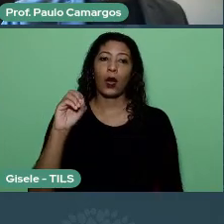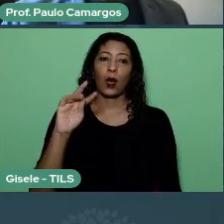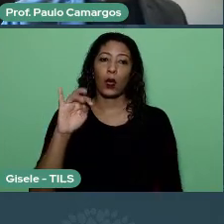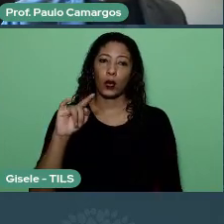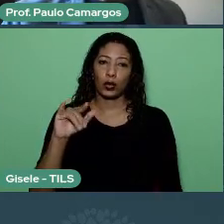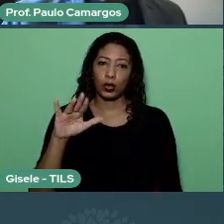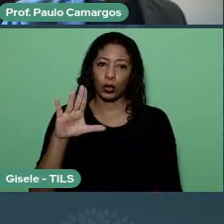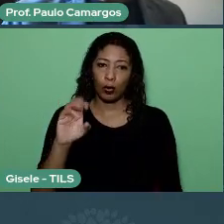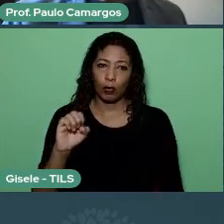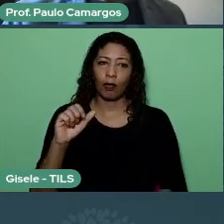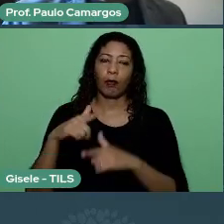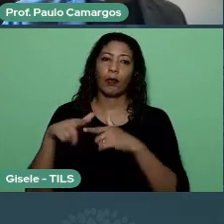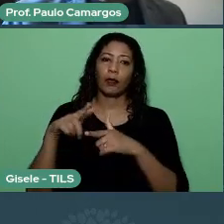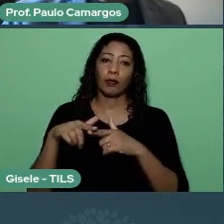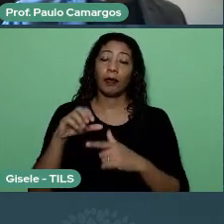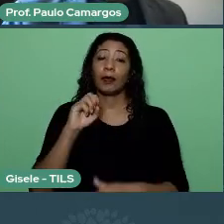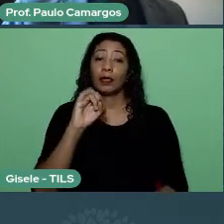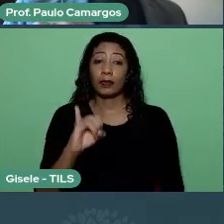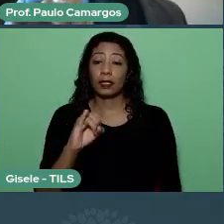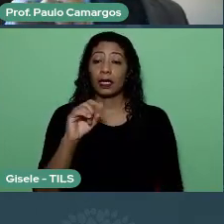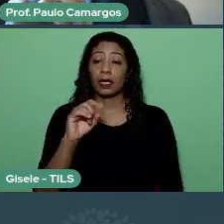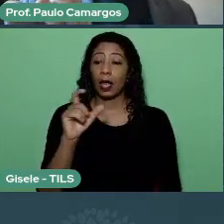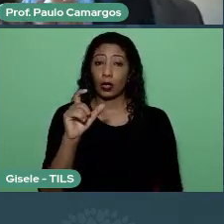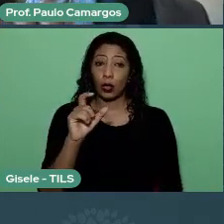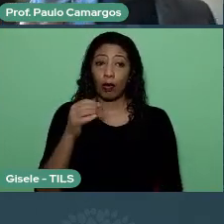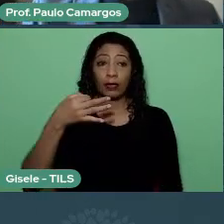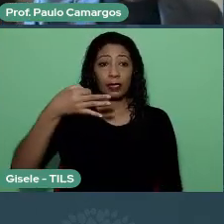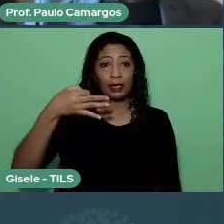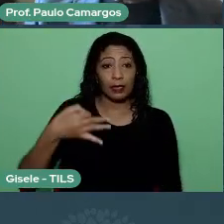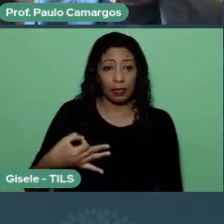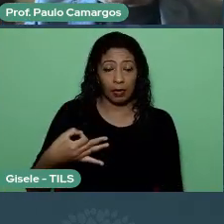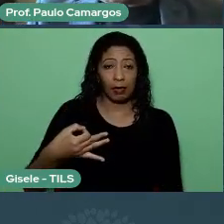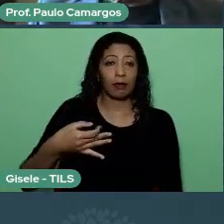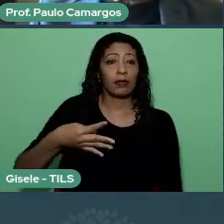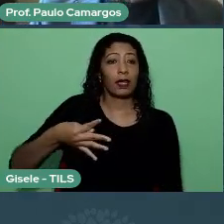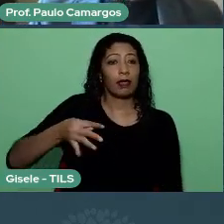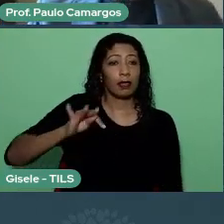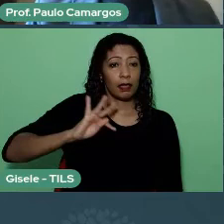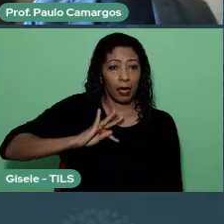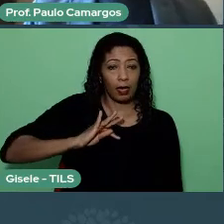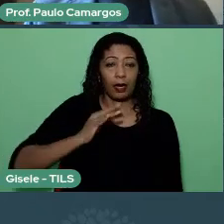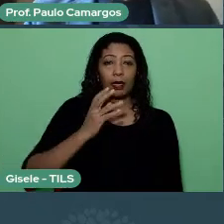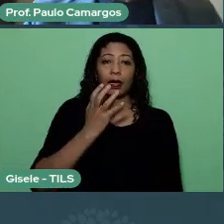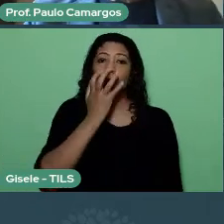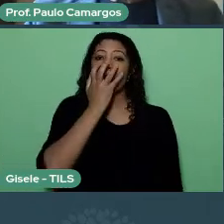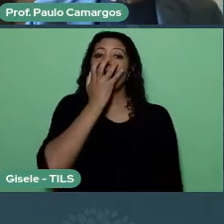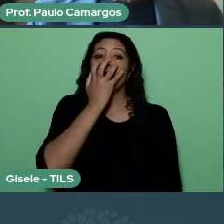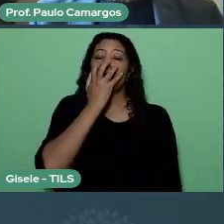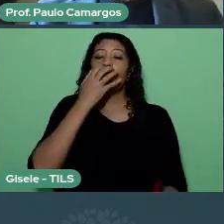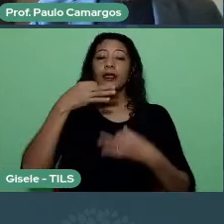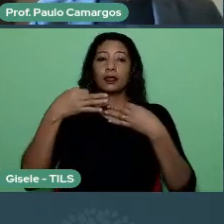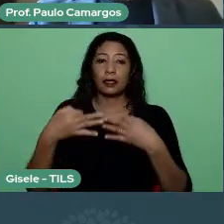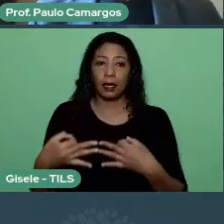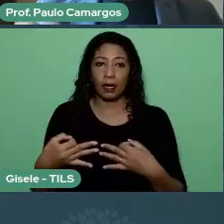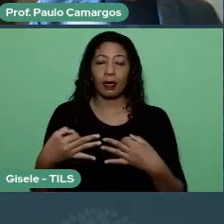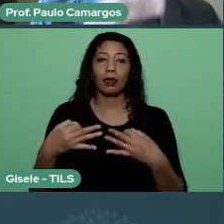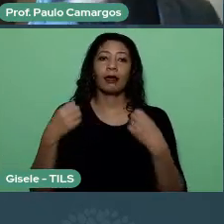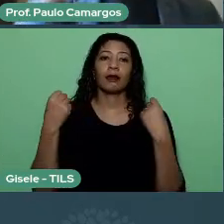Então, doses corretas, técnica inalatória correta,